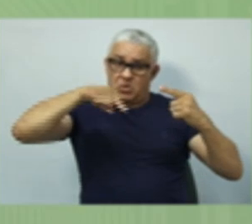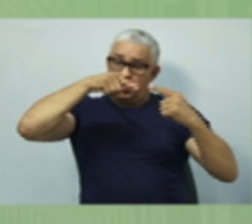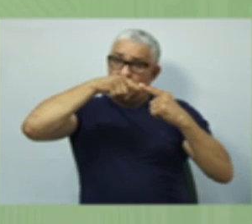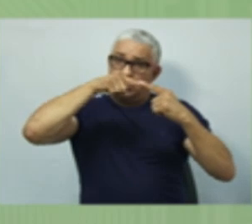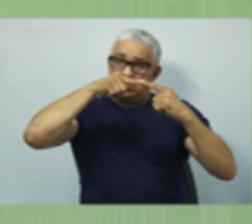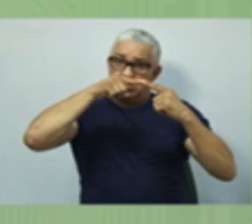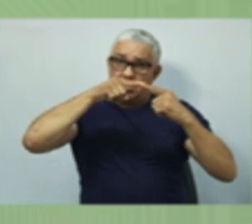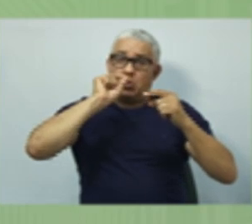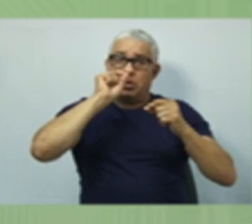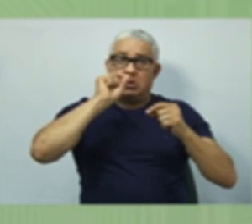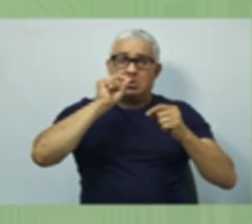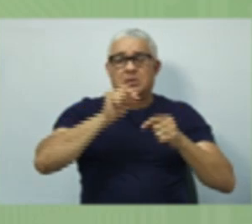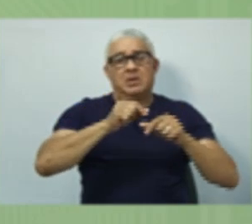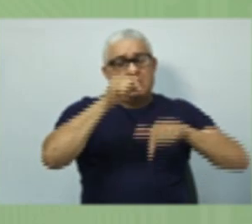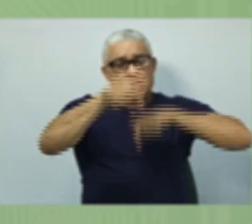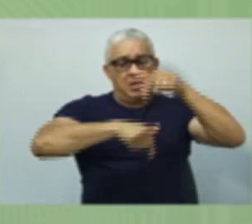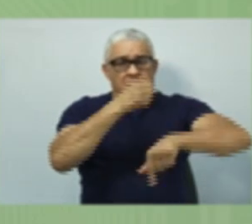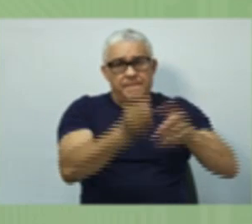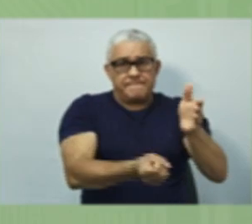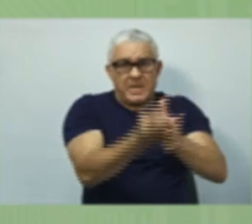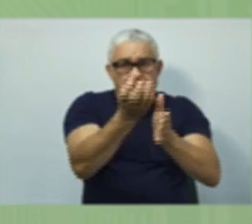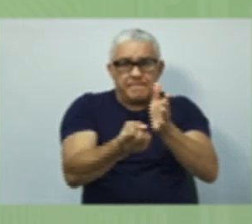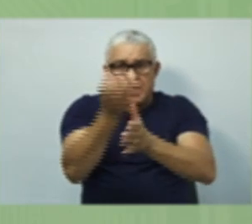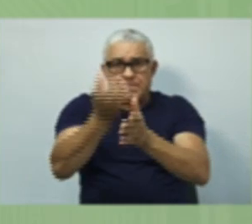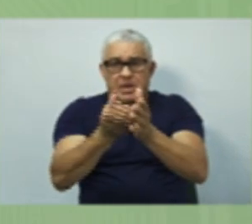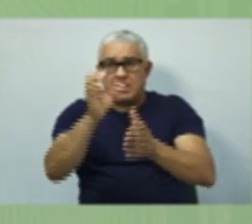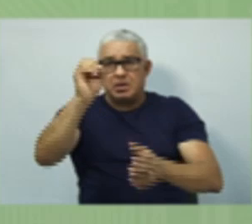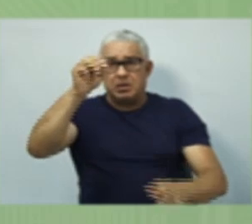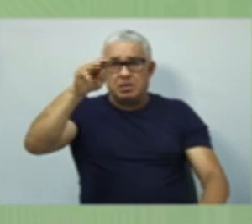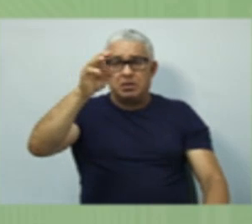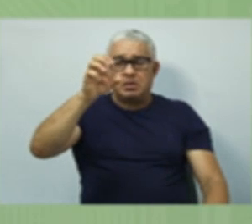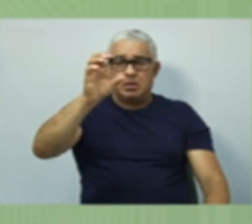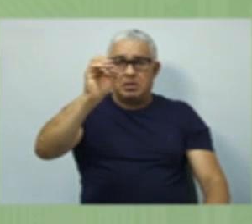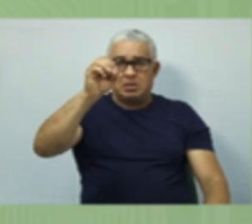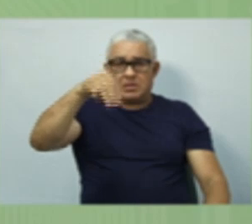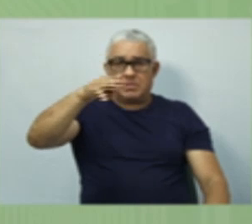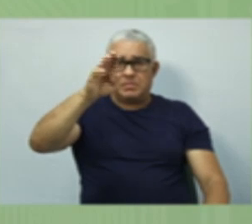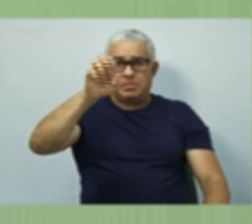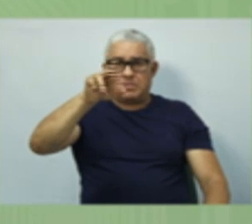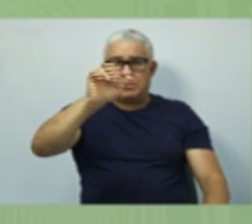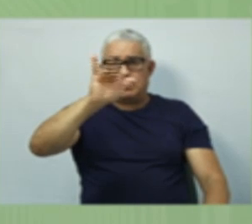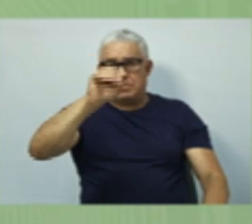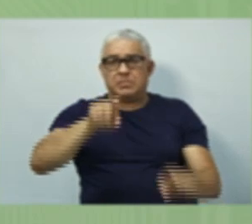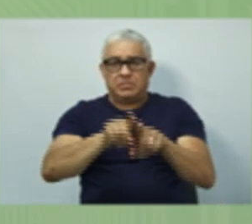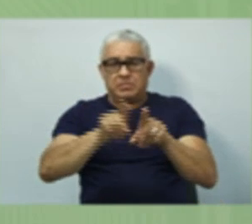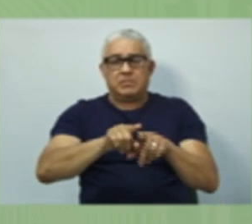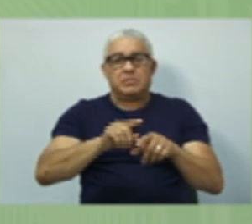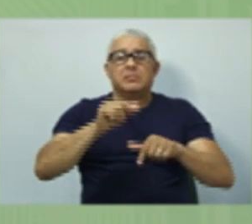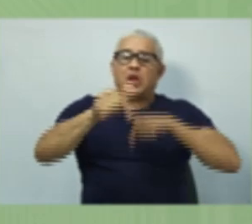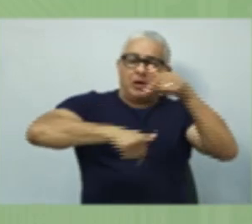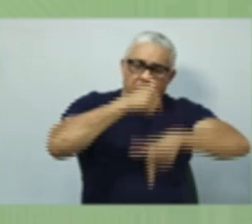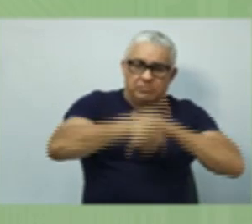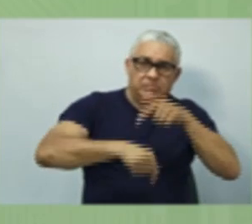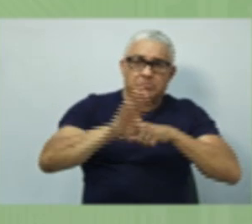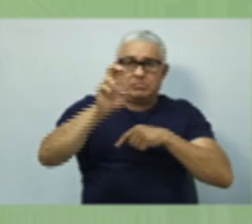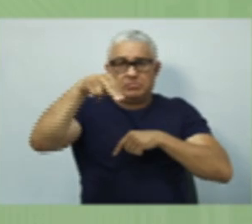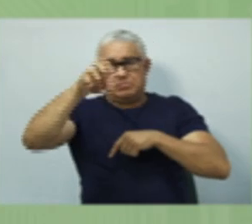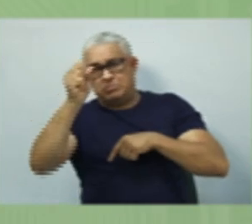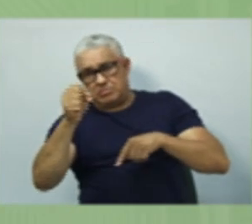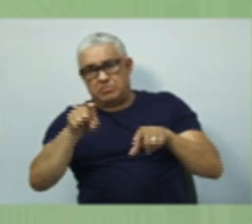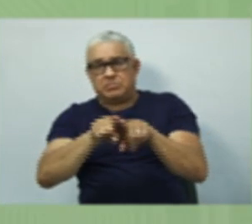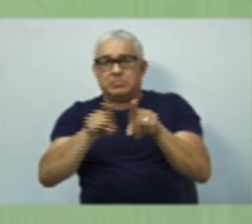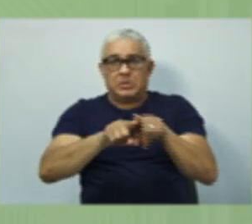à produção e ou comercialização de bens e serviços, tendo como